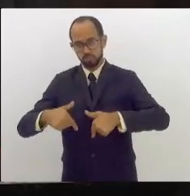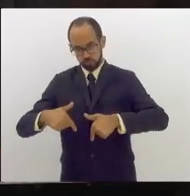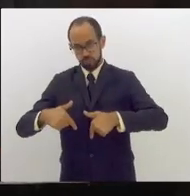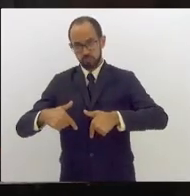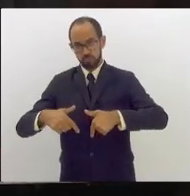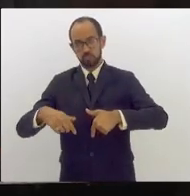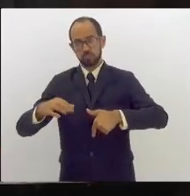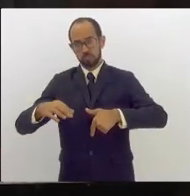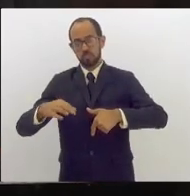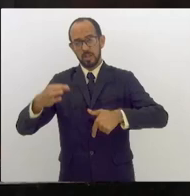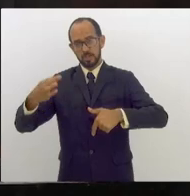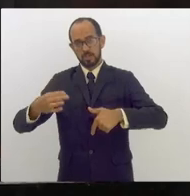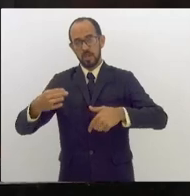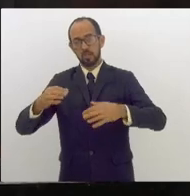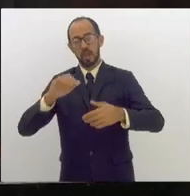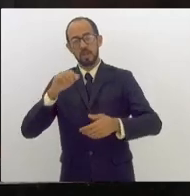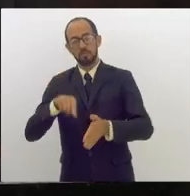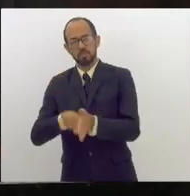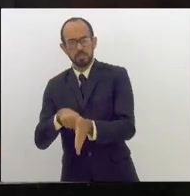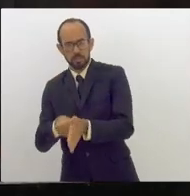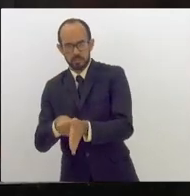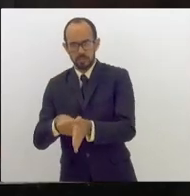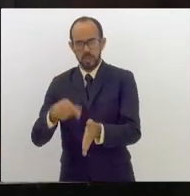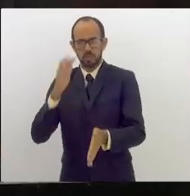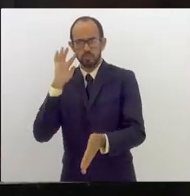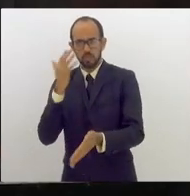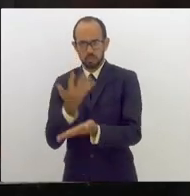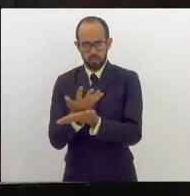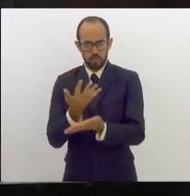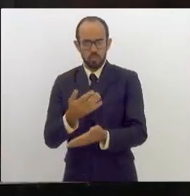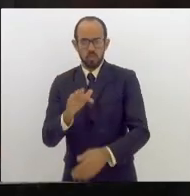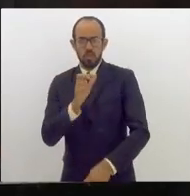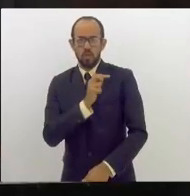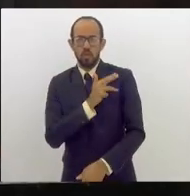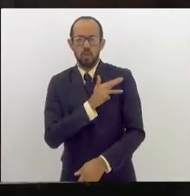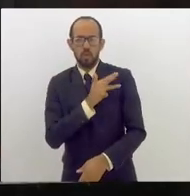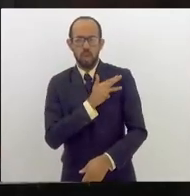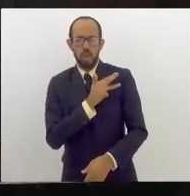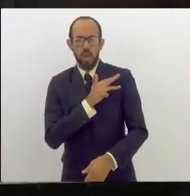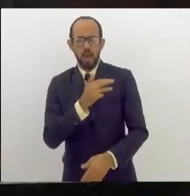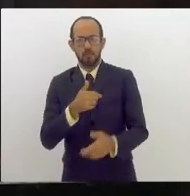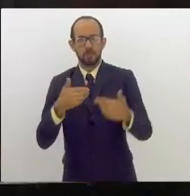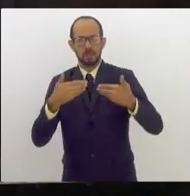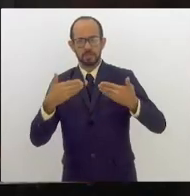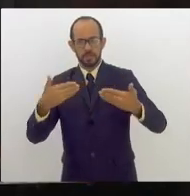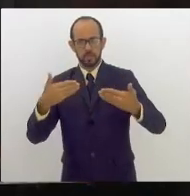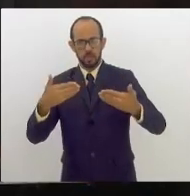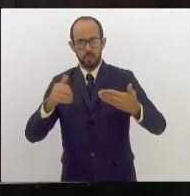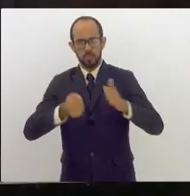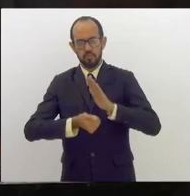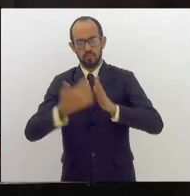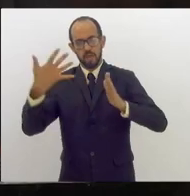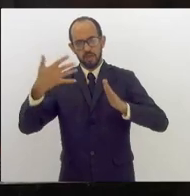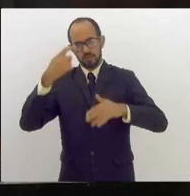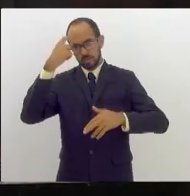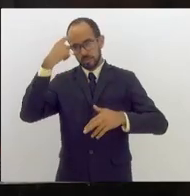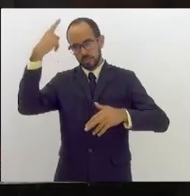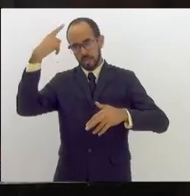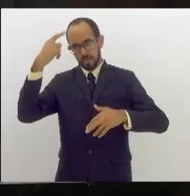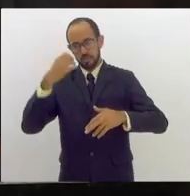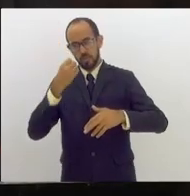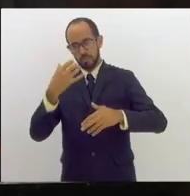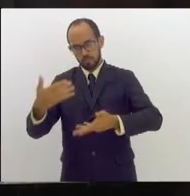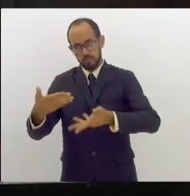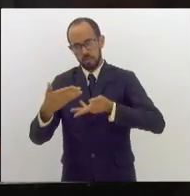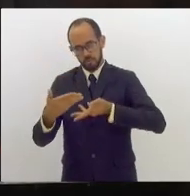soluções um apresentou várias propostas vários encaminhamentos várias ideias né e elas foram muito bem recebidas eu não vou aqui